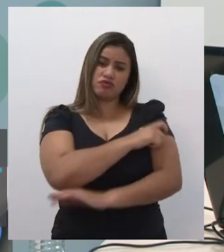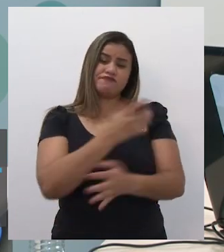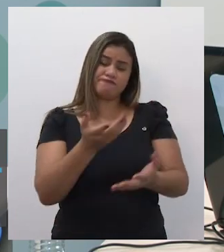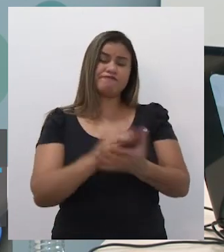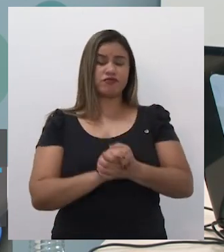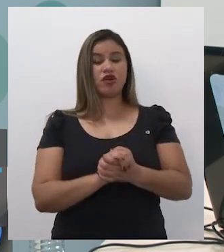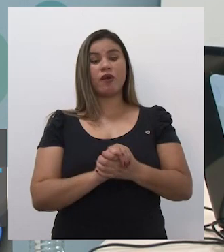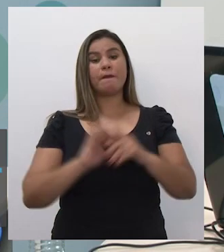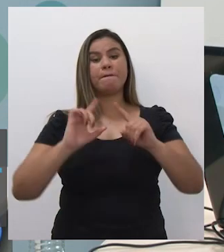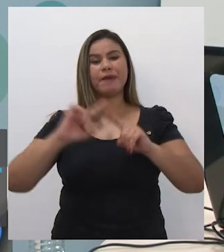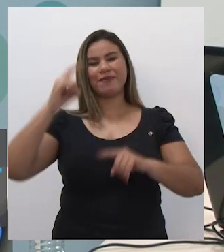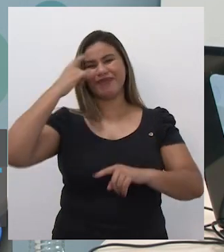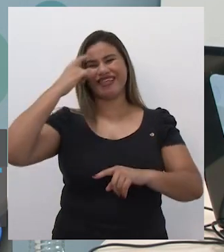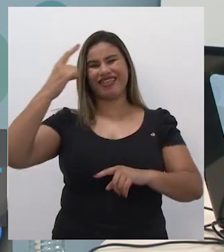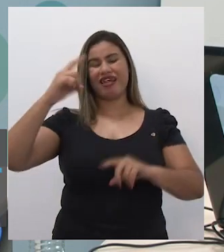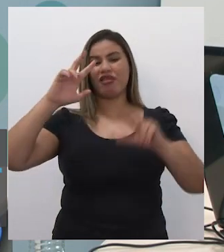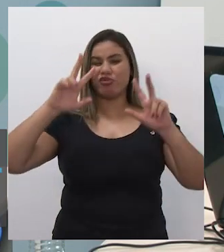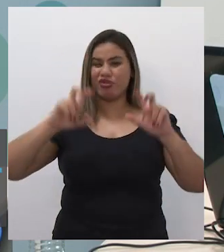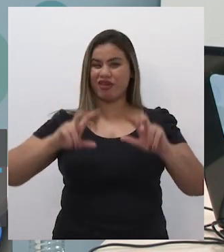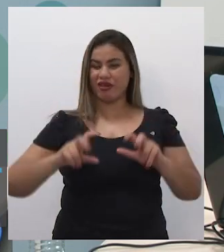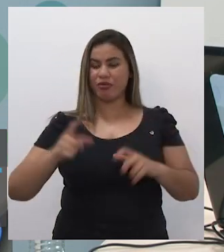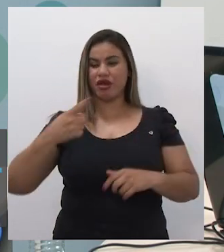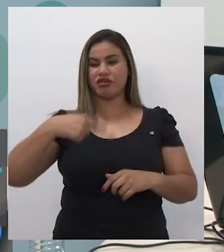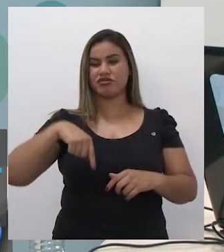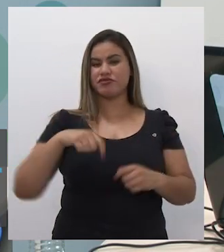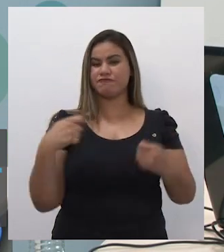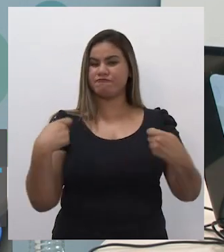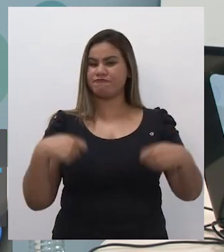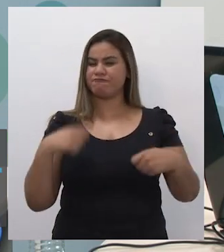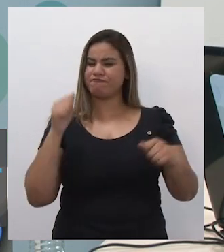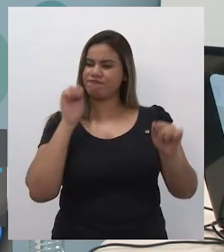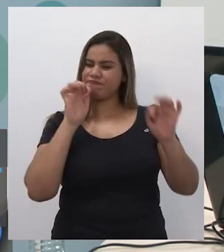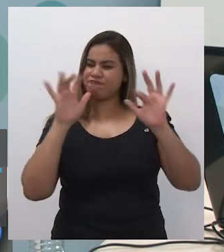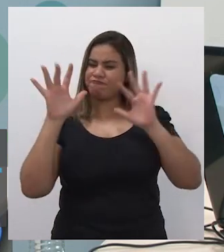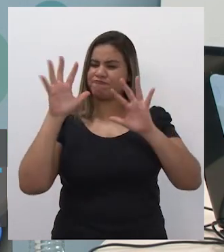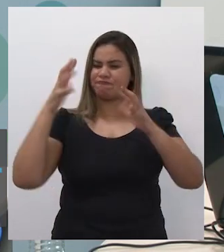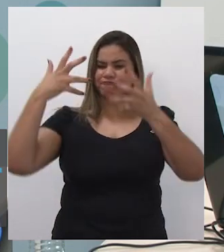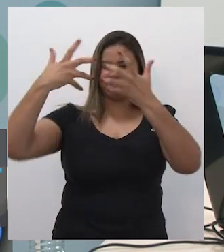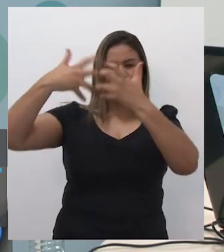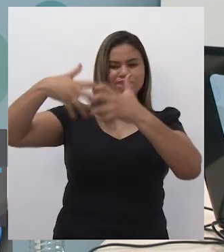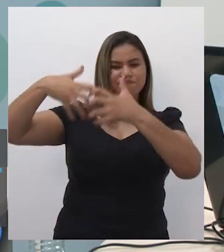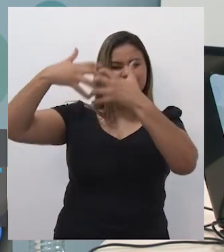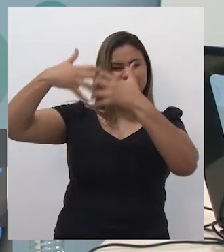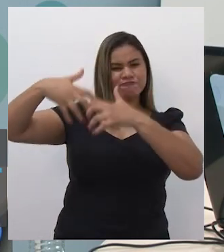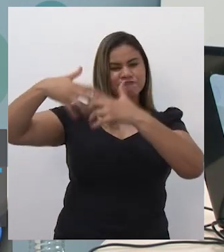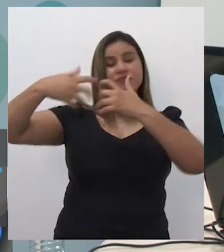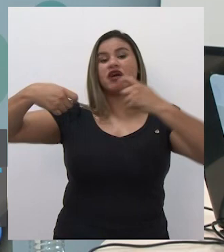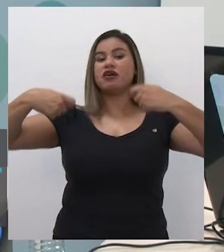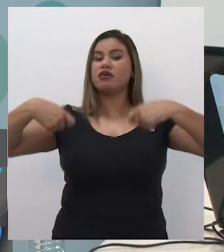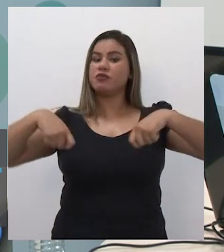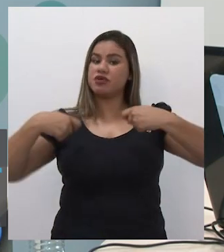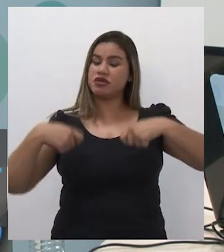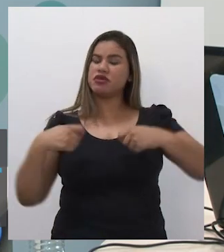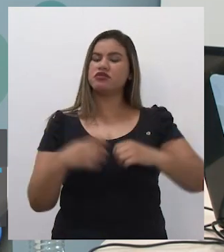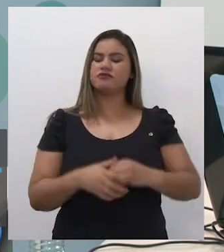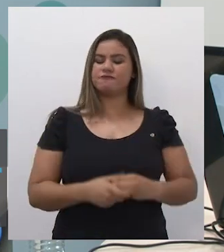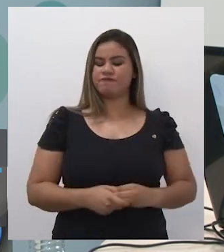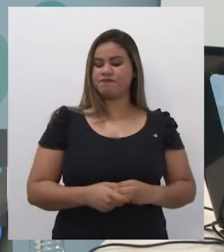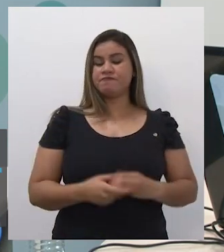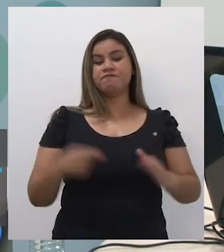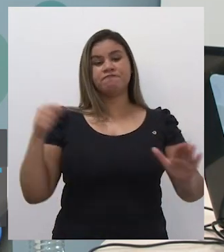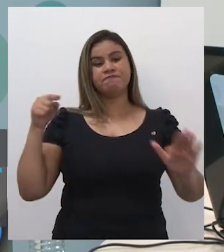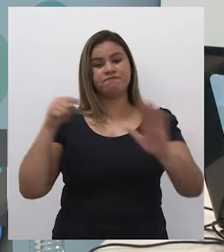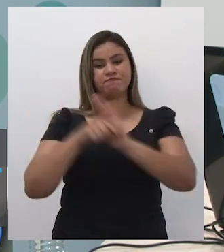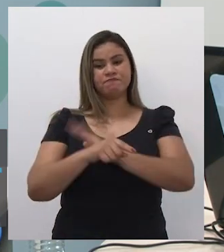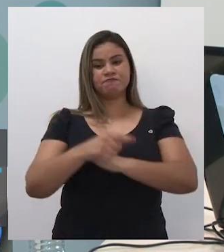para tratarmos desse assunto, precisamos pensar um pouco, refletir um pouco sobre essa metodologia. E aí a gente faz uma pergunta